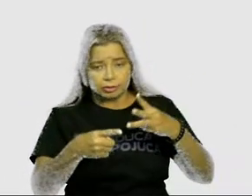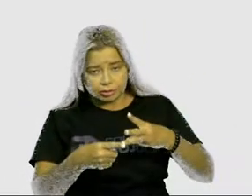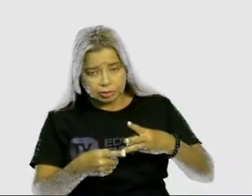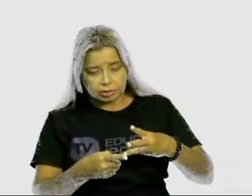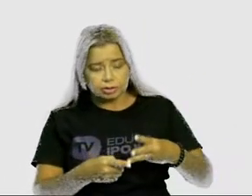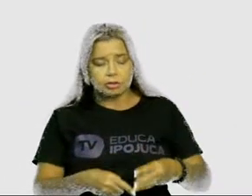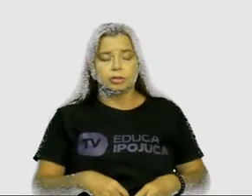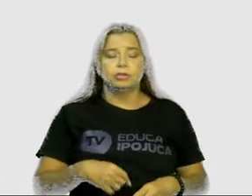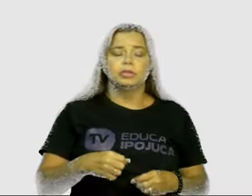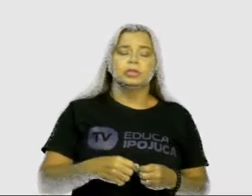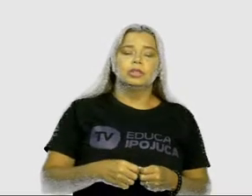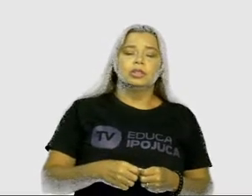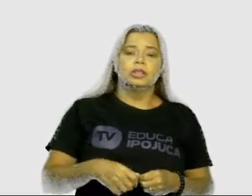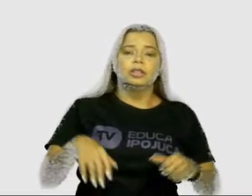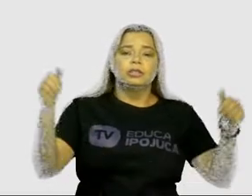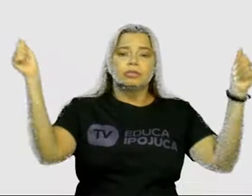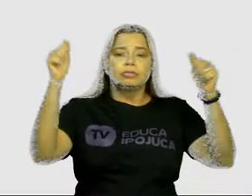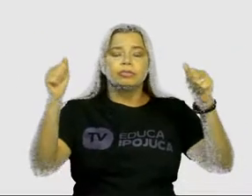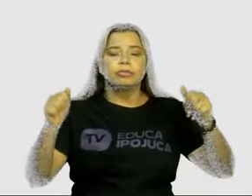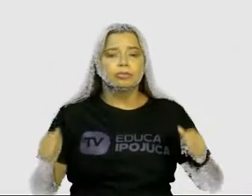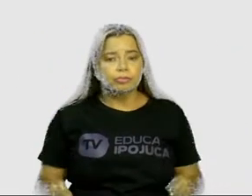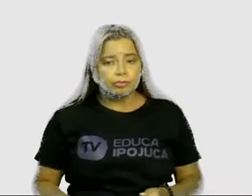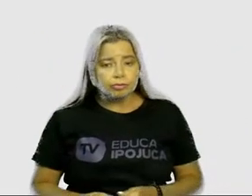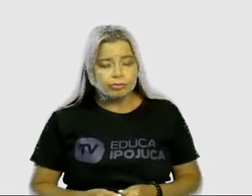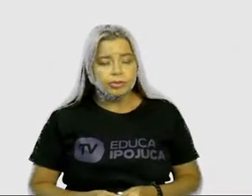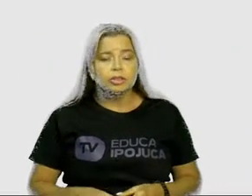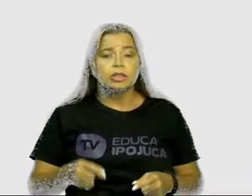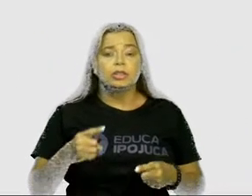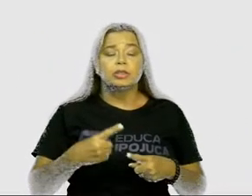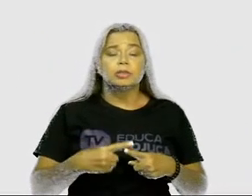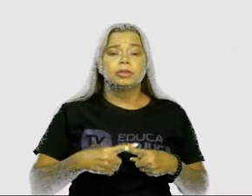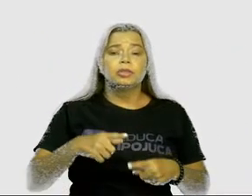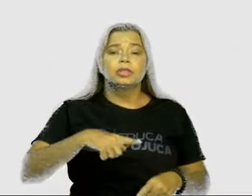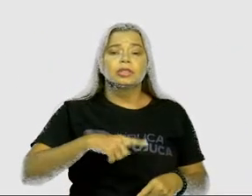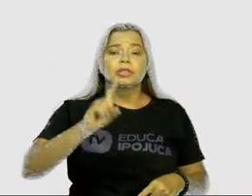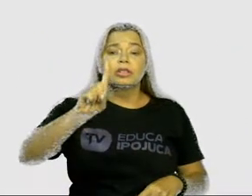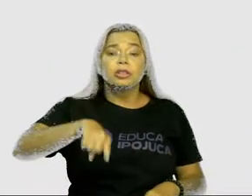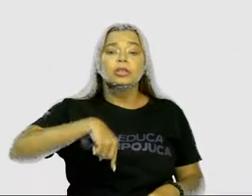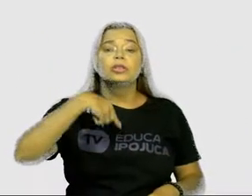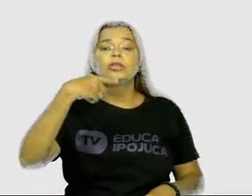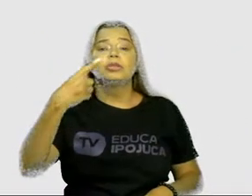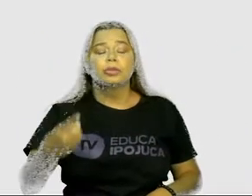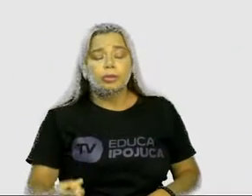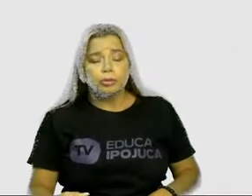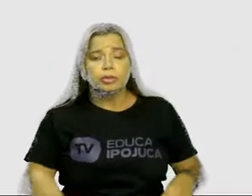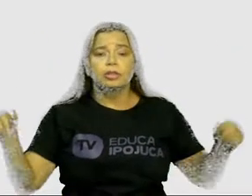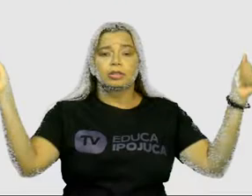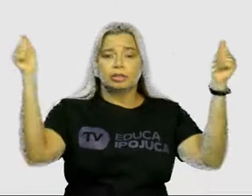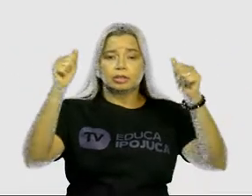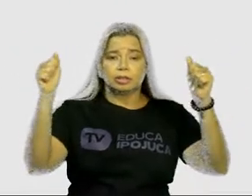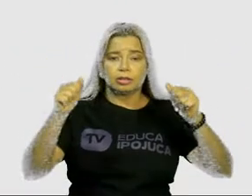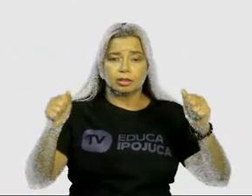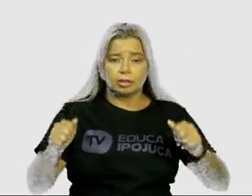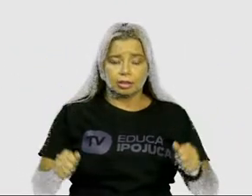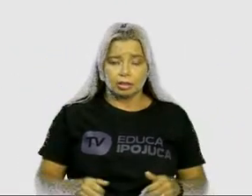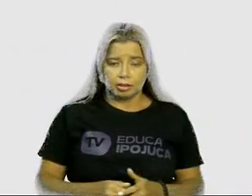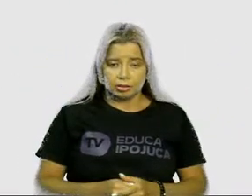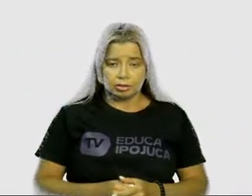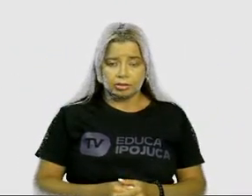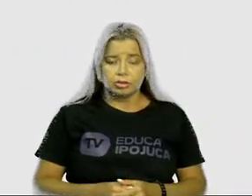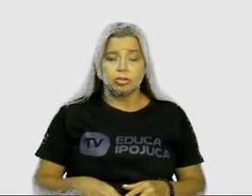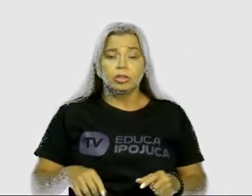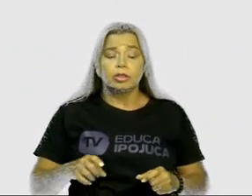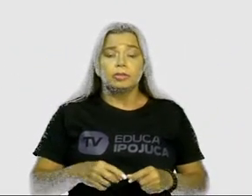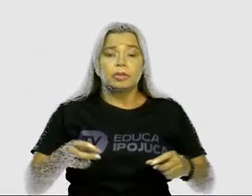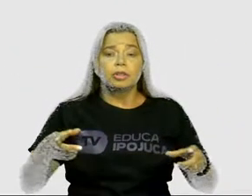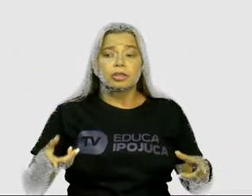outras categorias, que estabelece as várias formas de expressões visuais, porque vai ser as